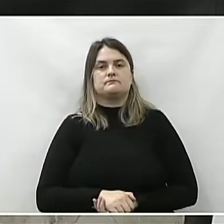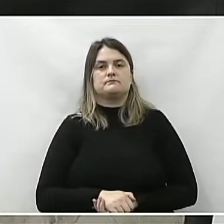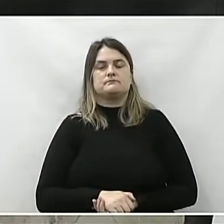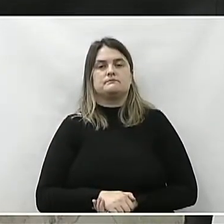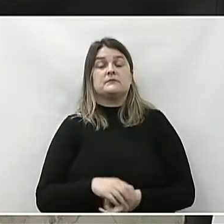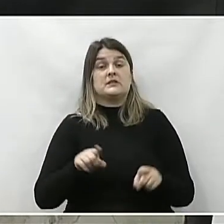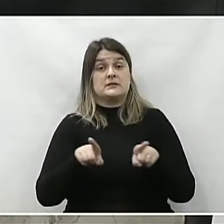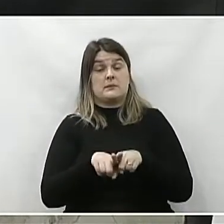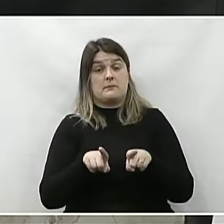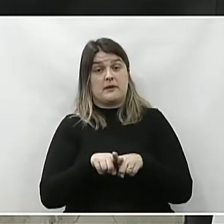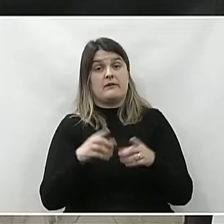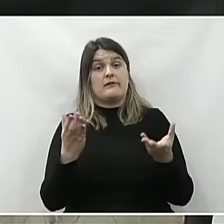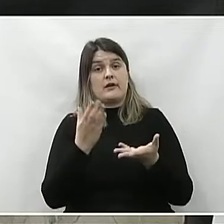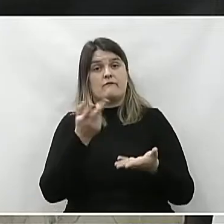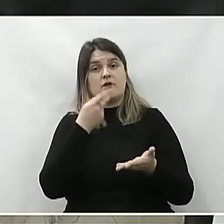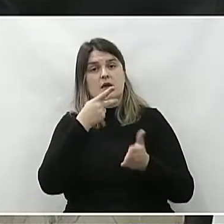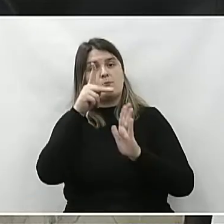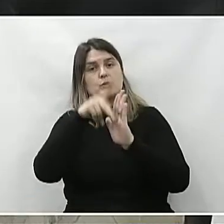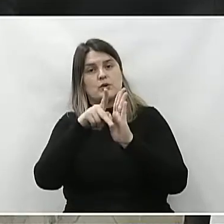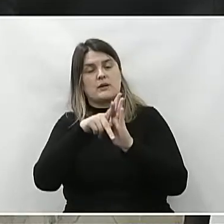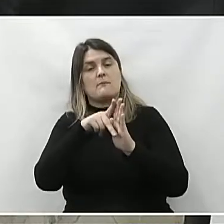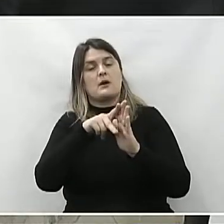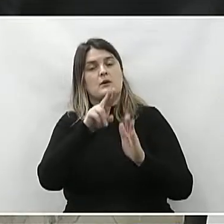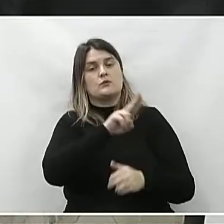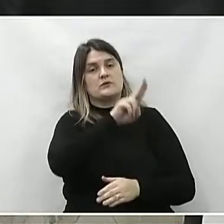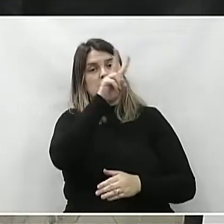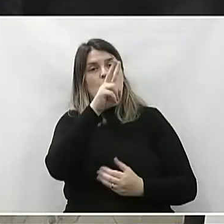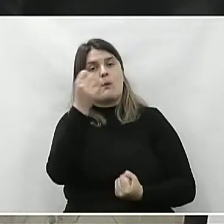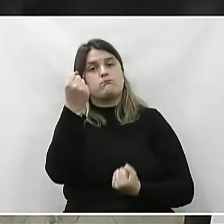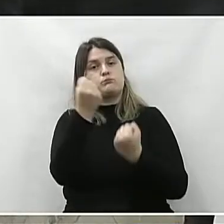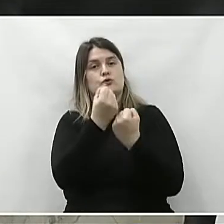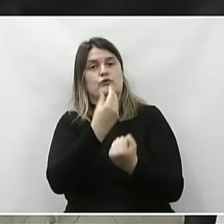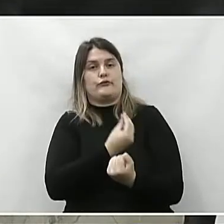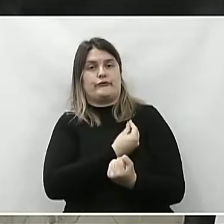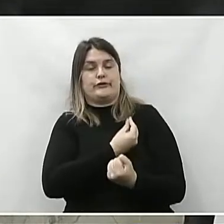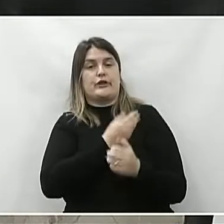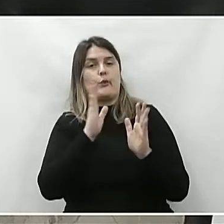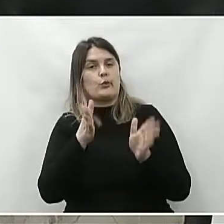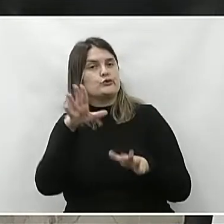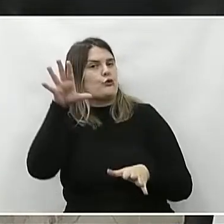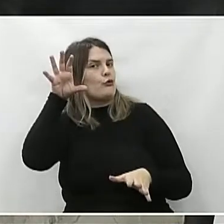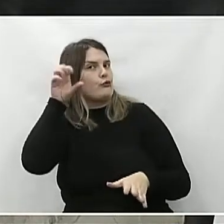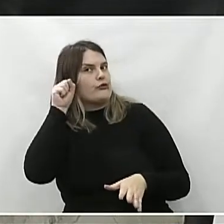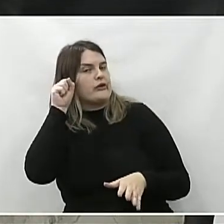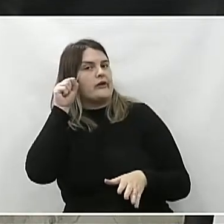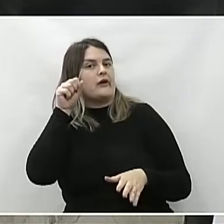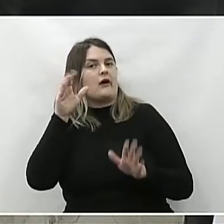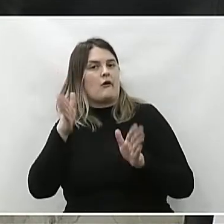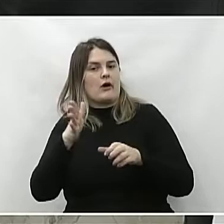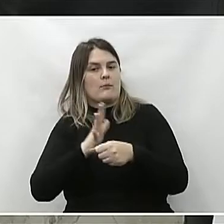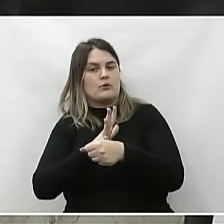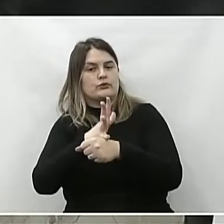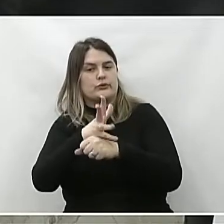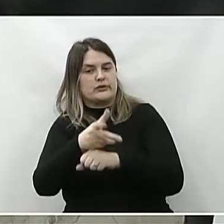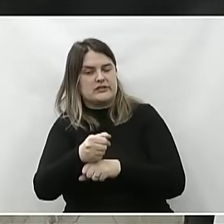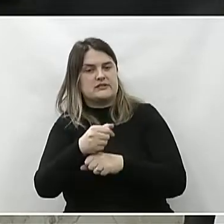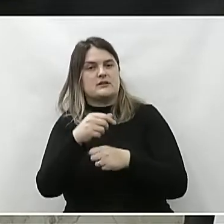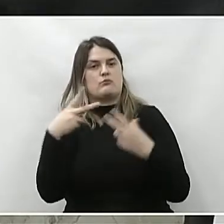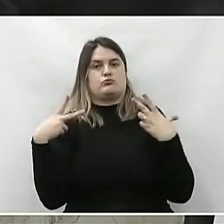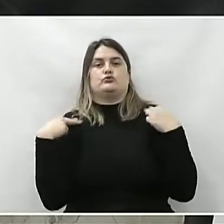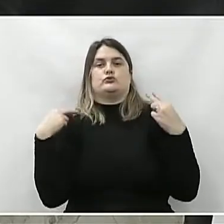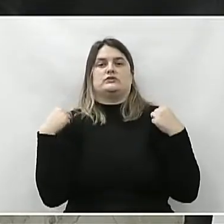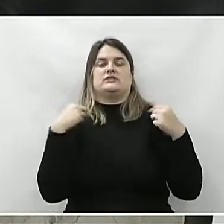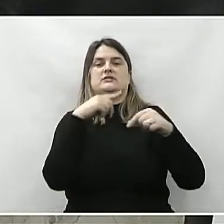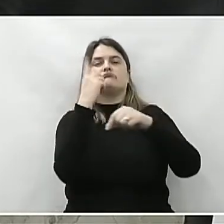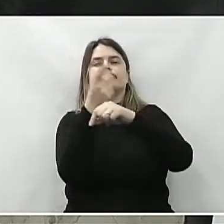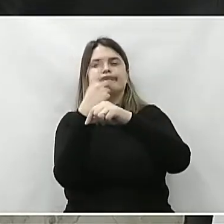sobre União Provida. Hoje mesmo ainda ouvi uma notícia que, durante a madrugada, um motorista do SAMU de União da Vitória, ao retornar